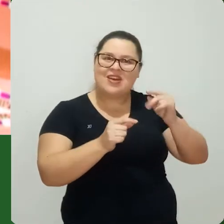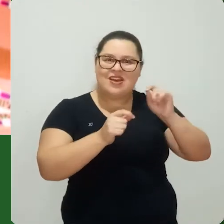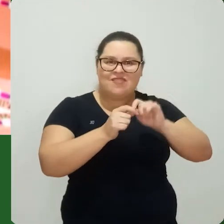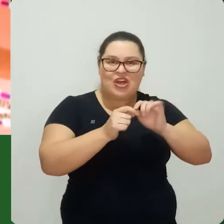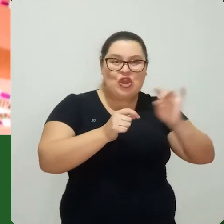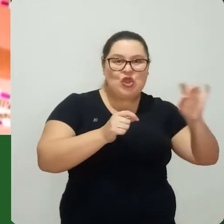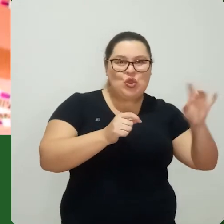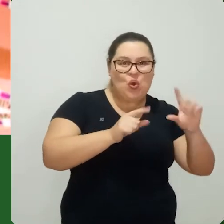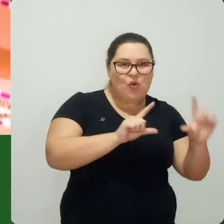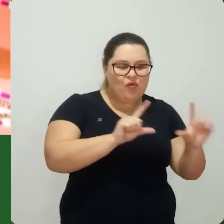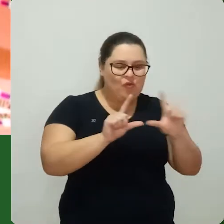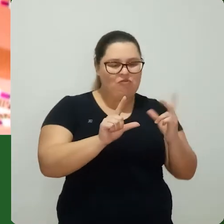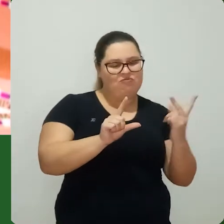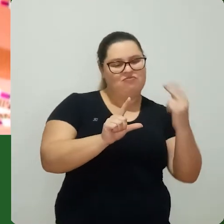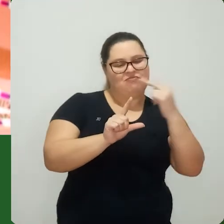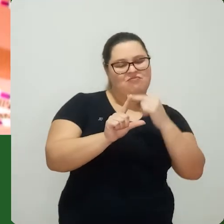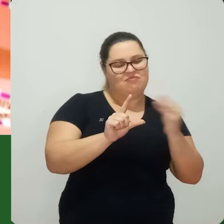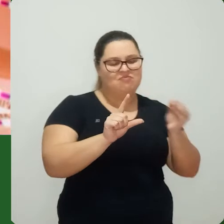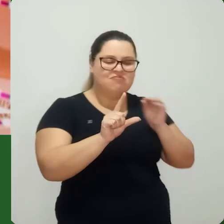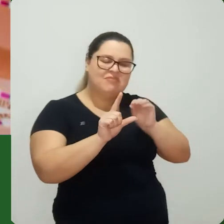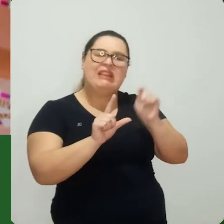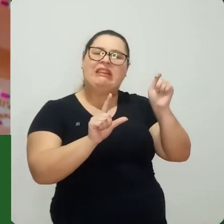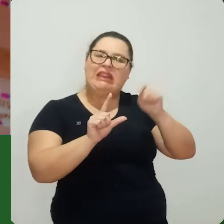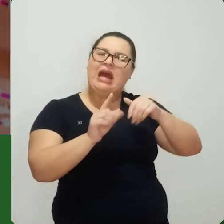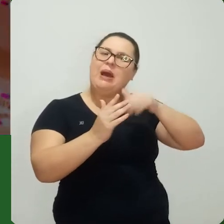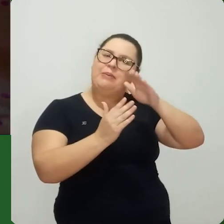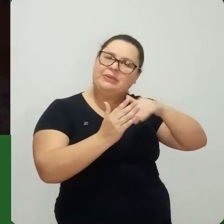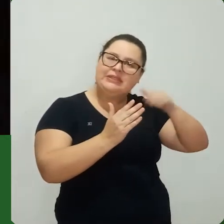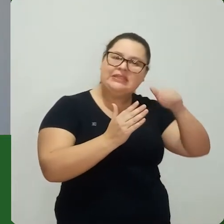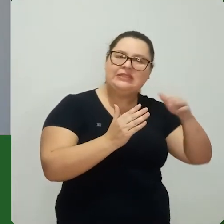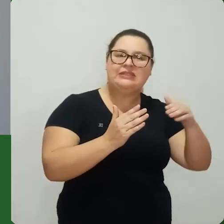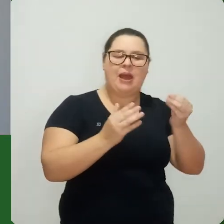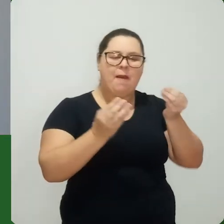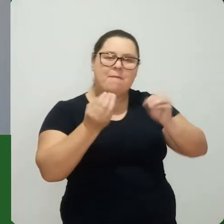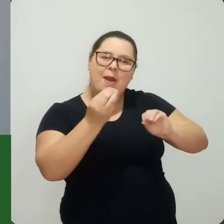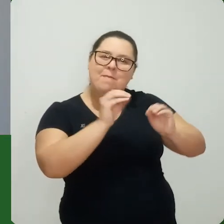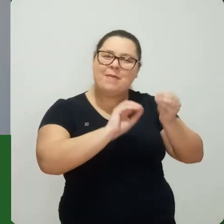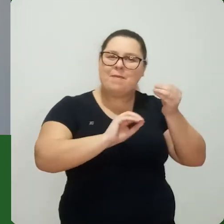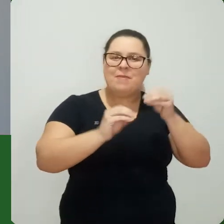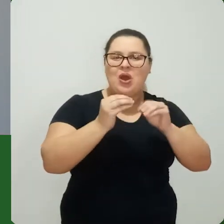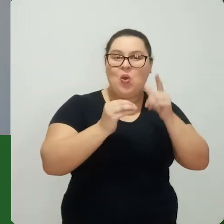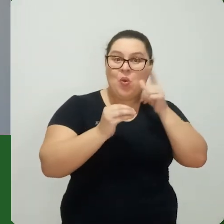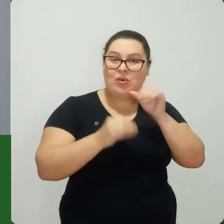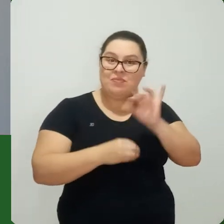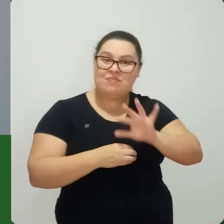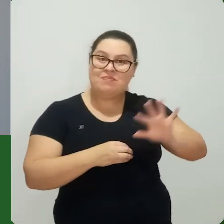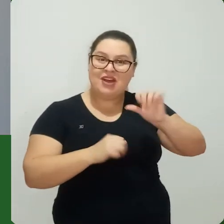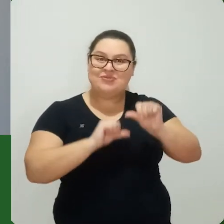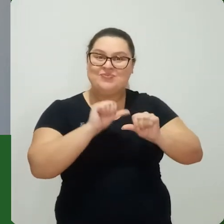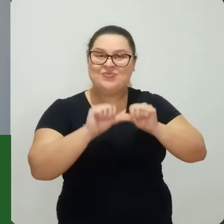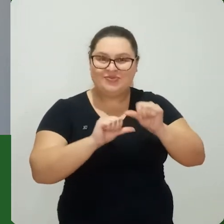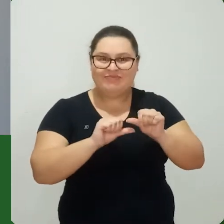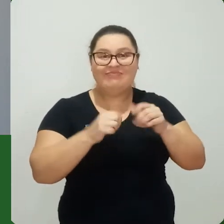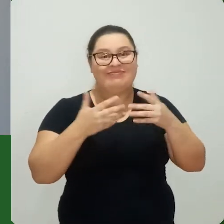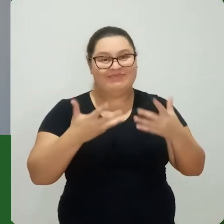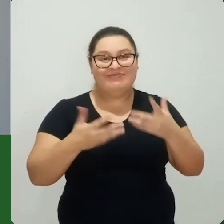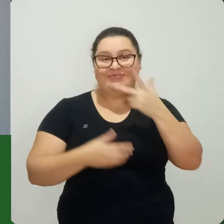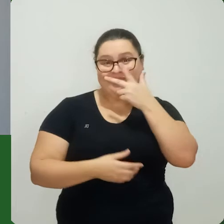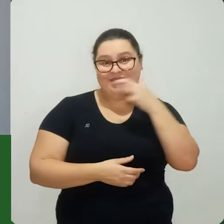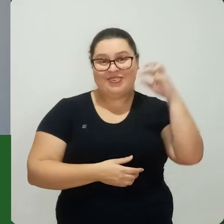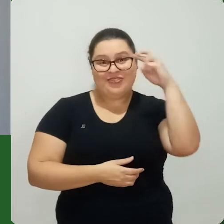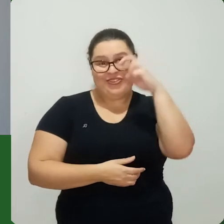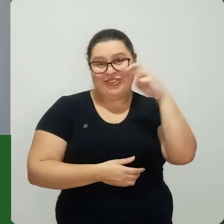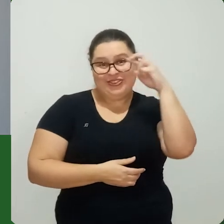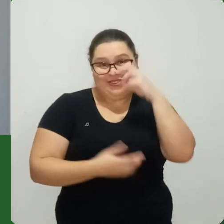técnicas de pintura também para adicionar novos elementos à imagem. E com isso nós tínhamos o Photoshop antes do Photoshop. Ou seja,